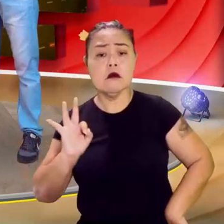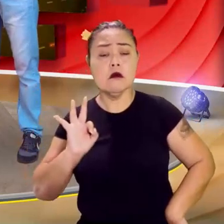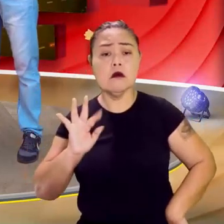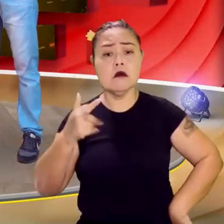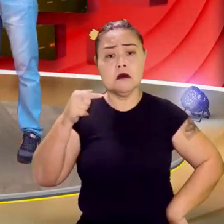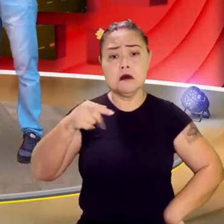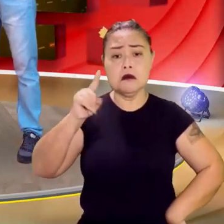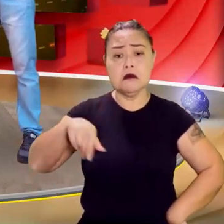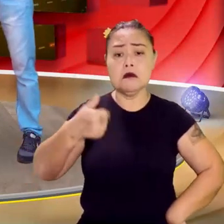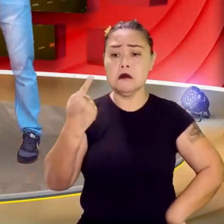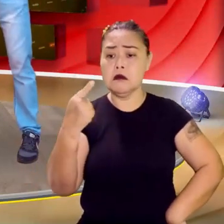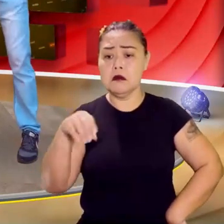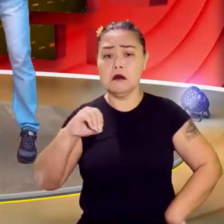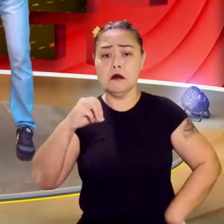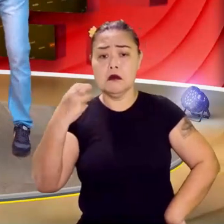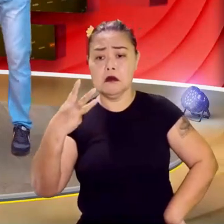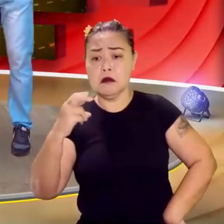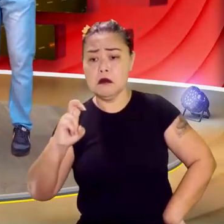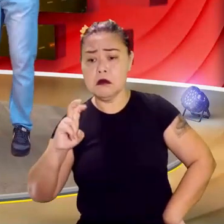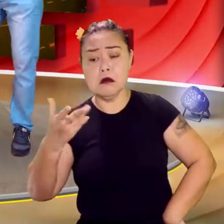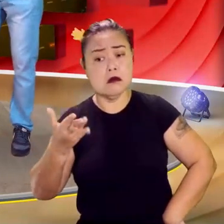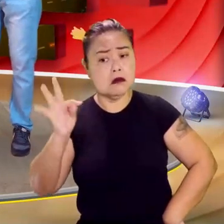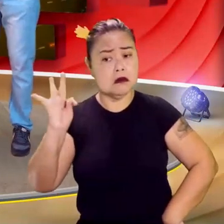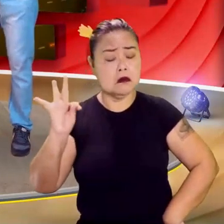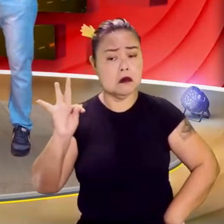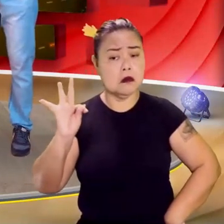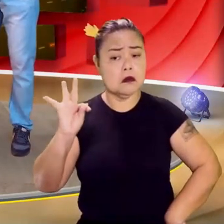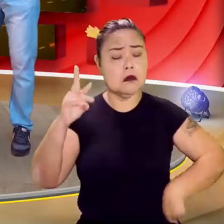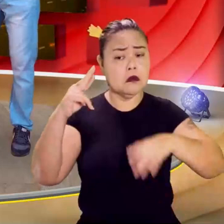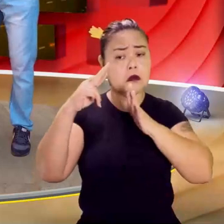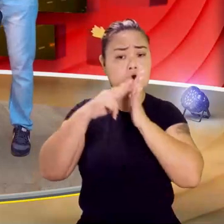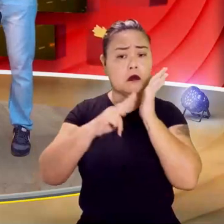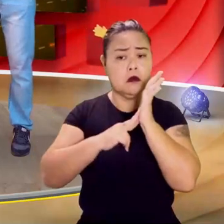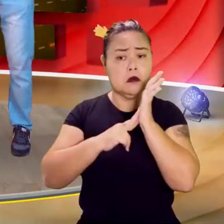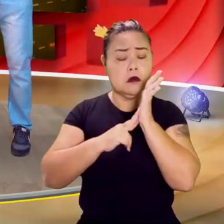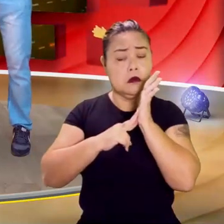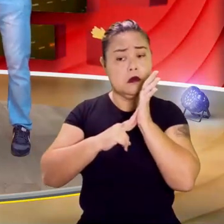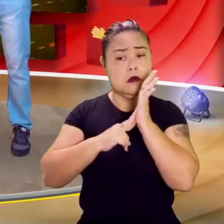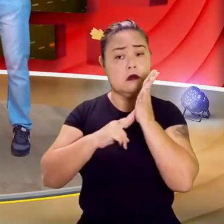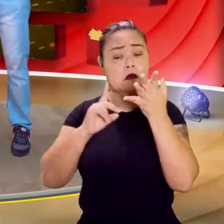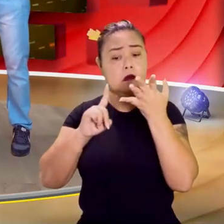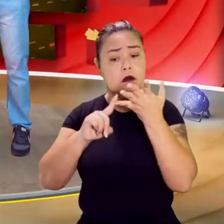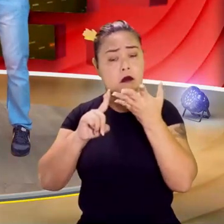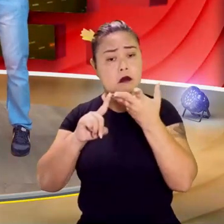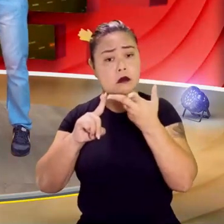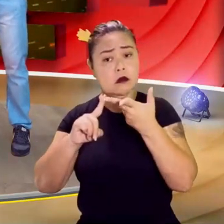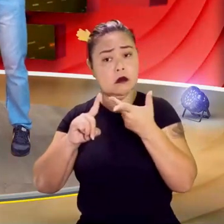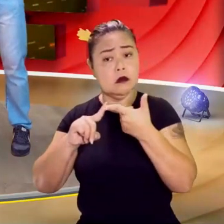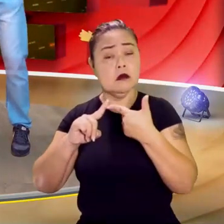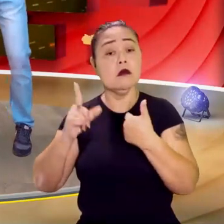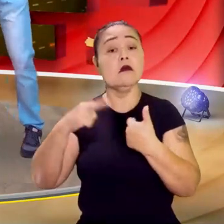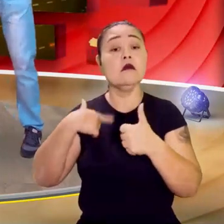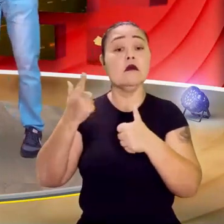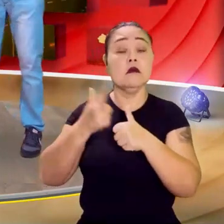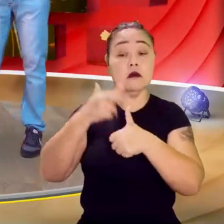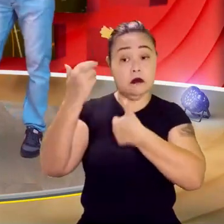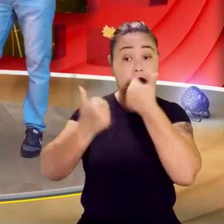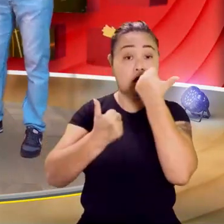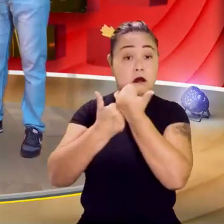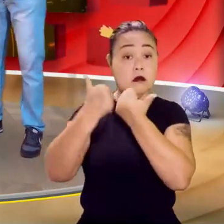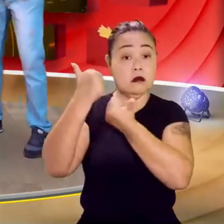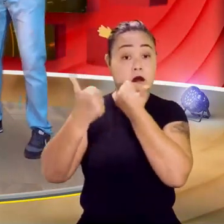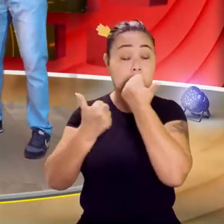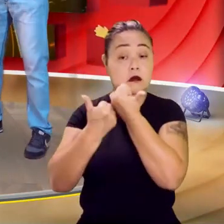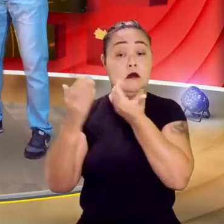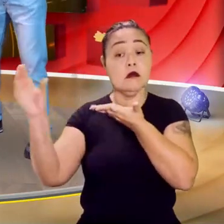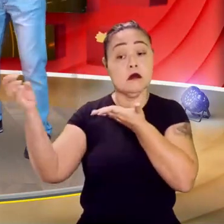exponencial. 7 igual a 1,035 elevado a t. Qual que é a regra? Nós temos 4 passos, não tem? É verdade. Olha aqui, primeiro a gente substituiu, né? No